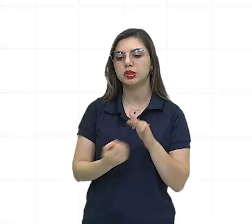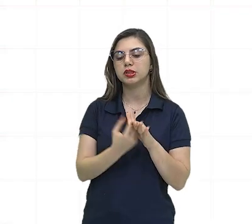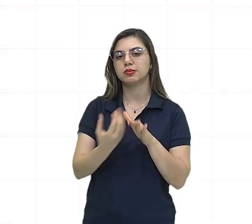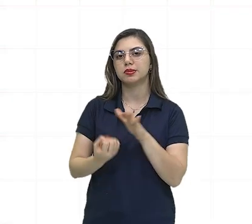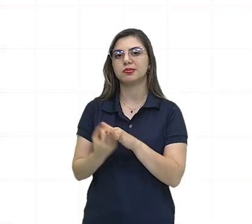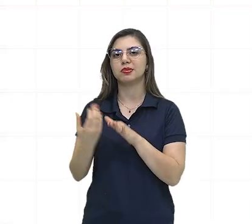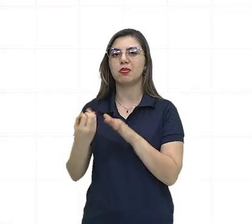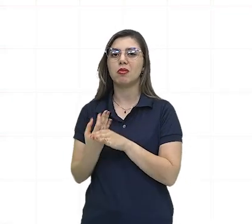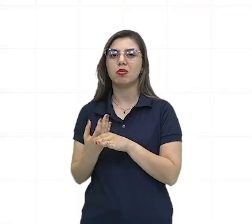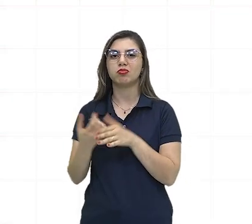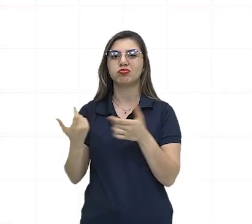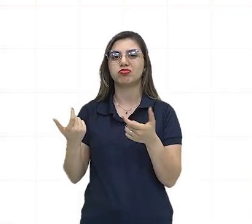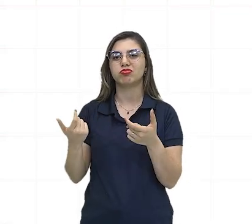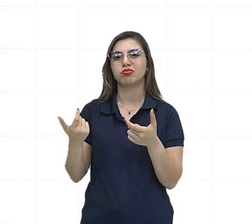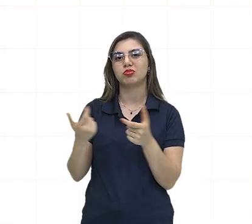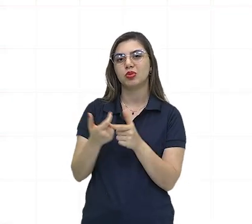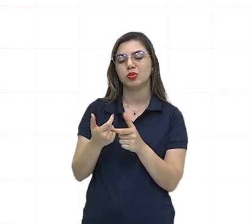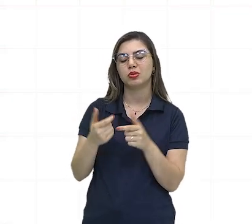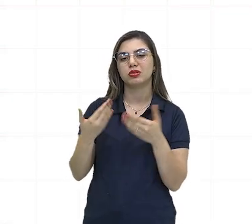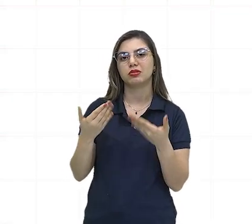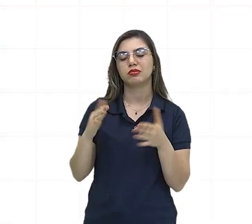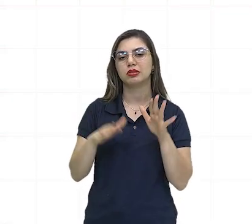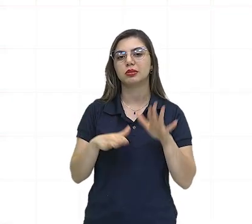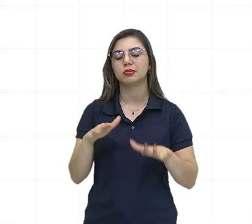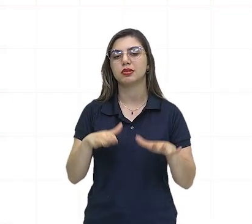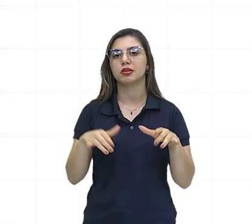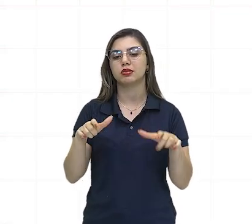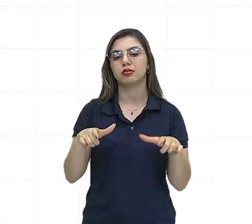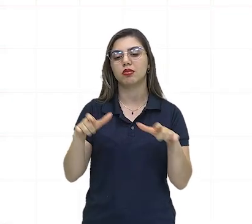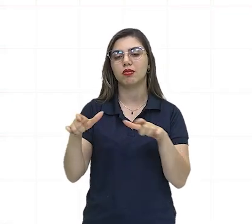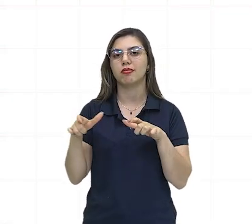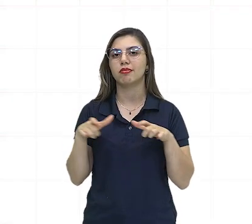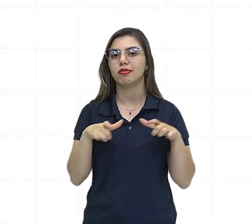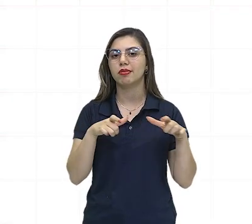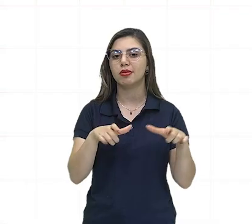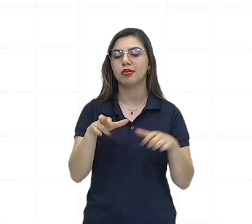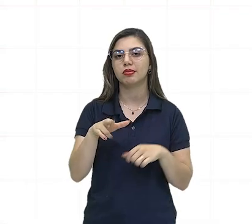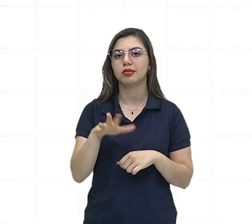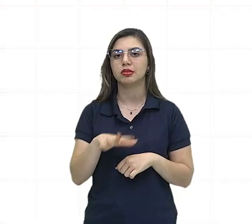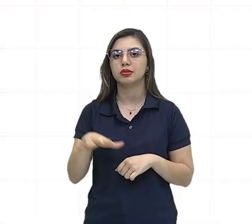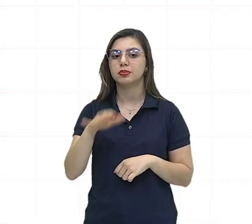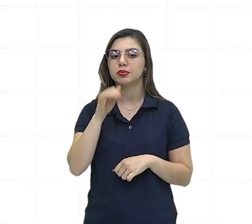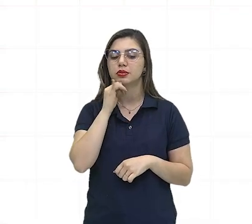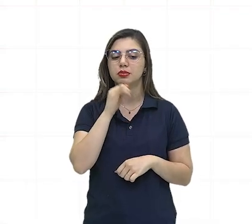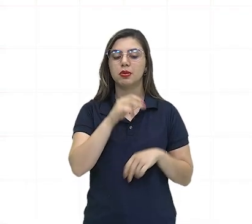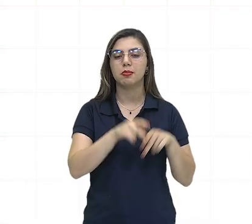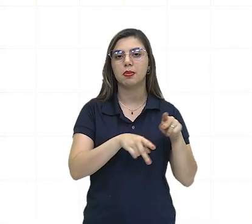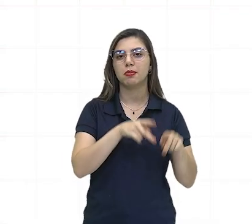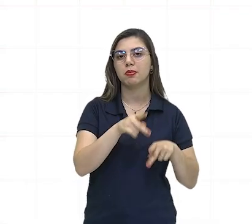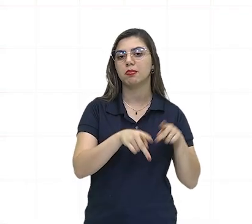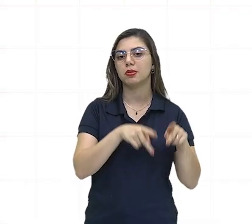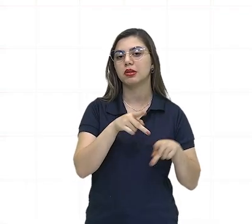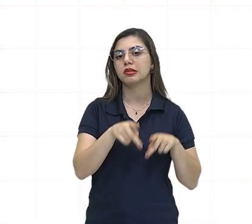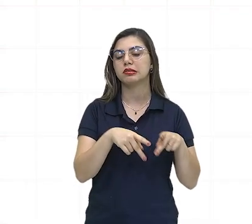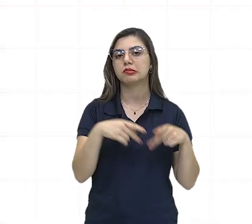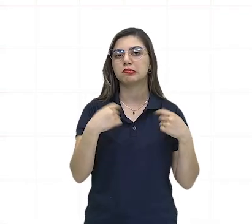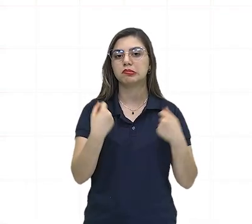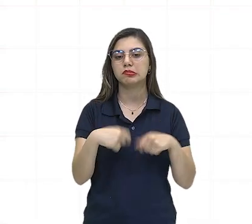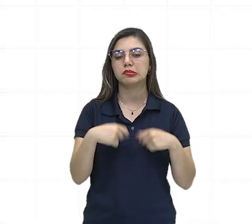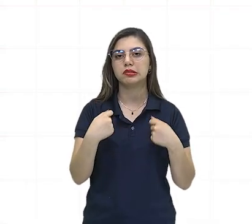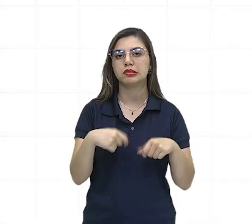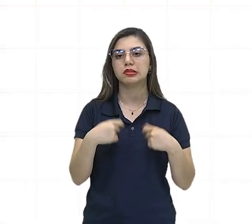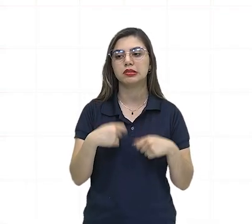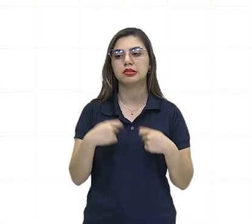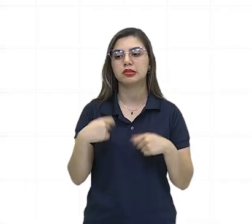aí, dependendo do local, da região, né, onde tem uma população, digamos, que precise de